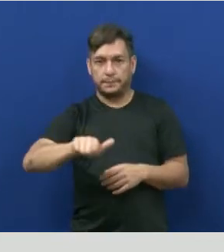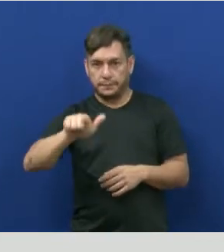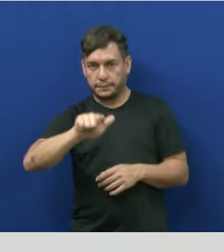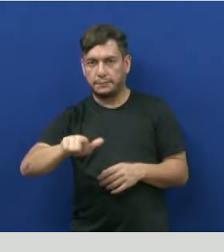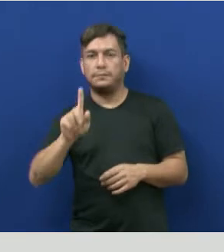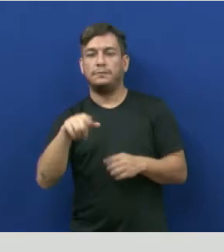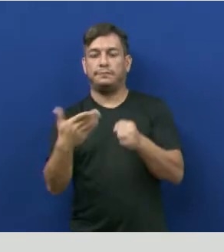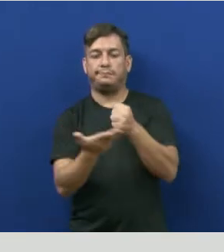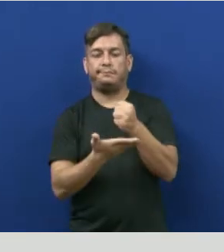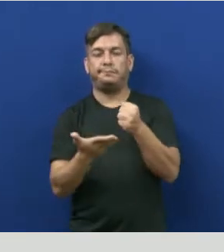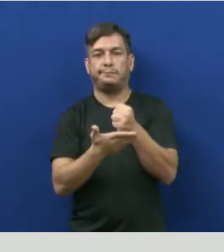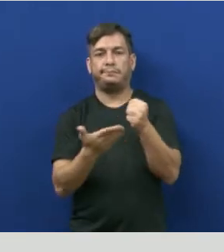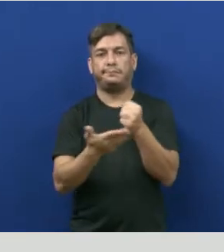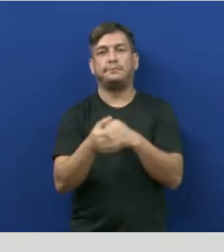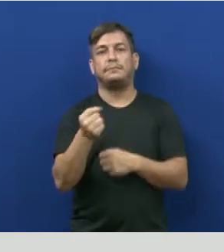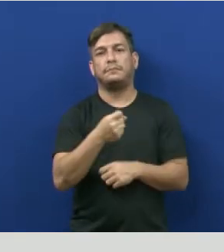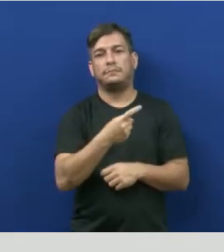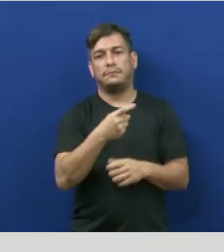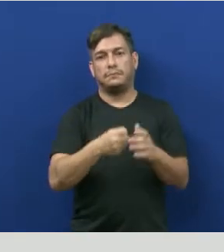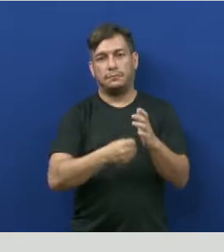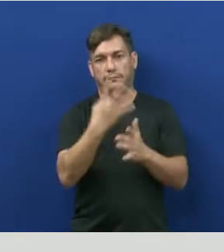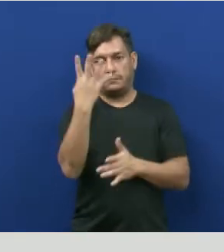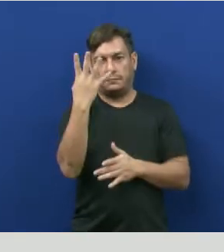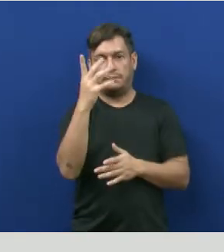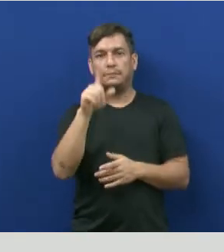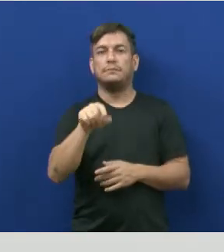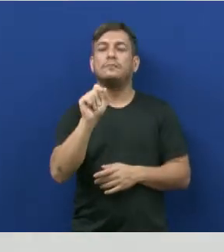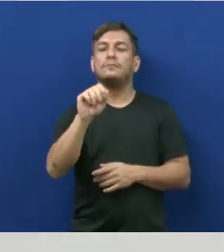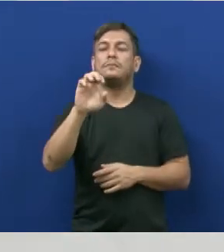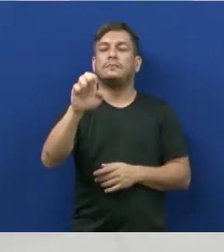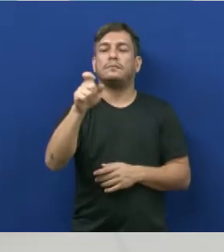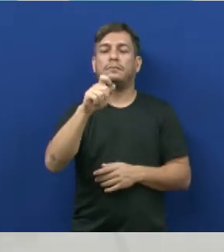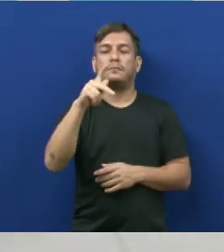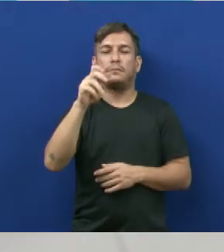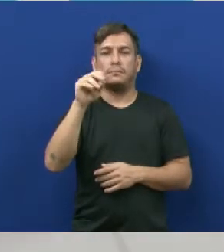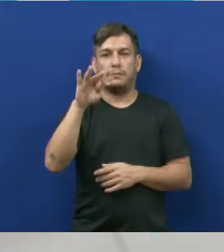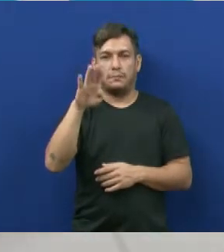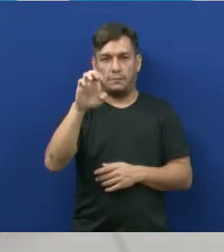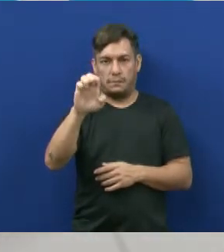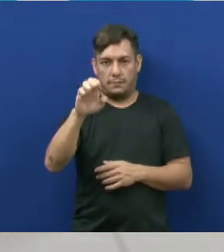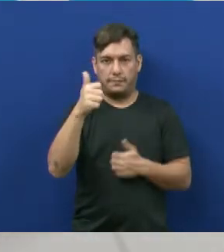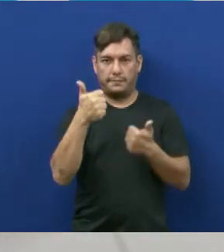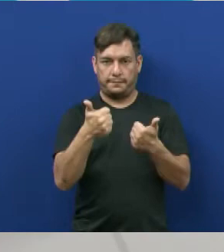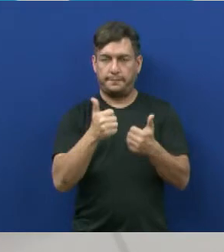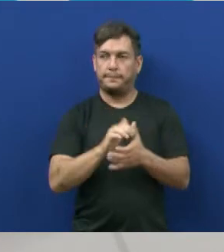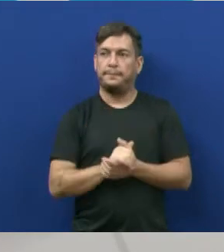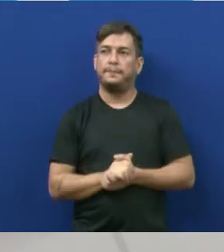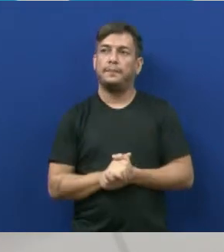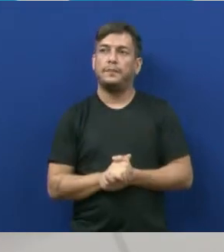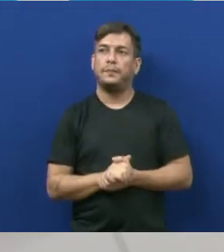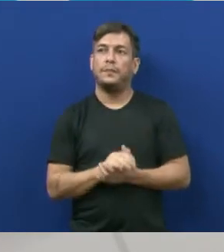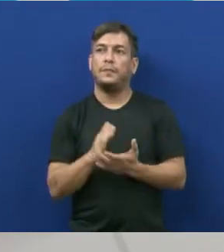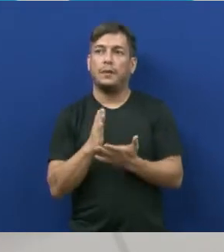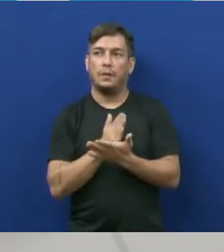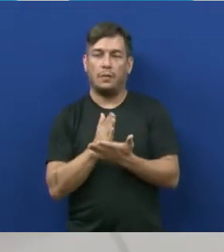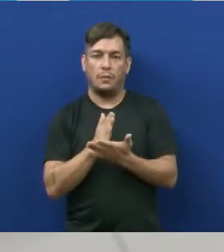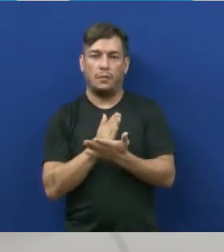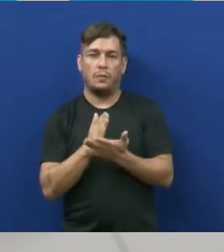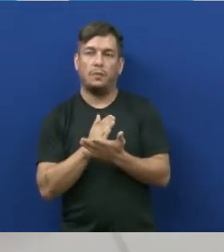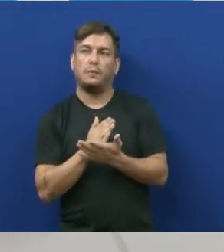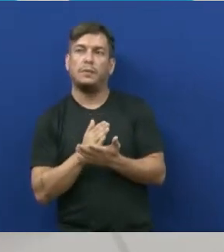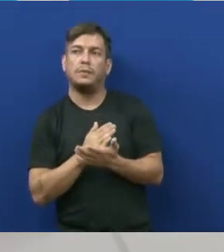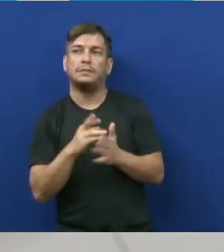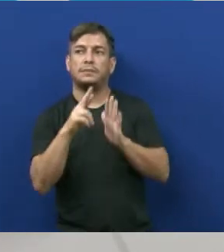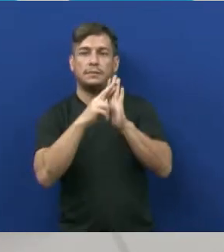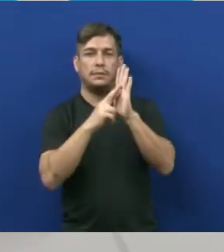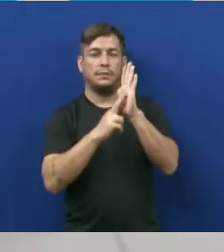é a base. A quantidade de vezes que ele vai aparecer é o nosso expoente, ok? Algumas propriedades que é importante